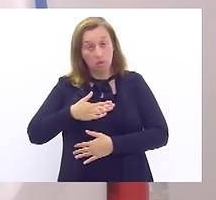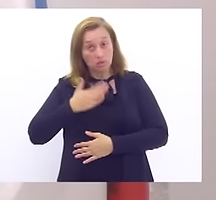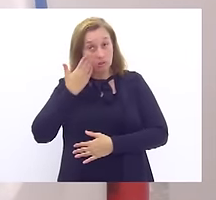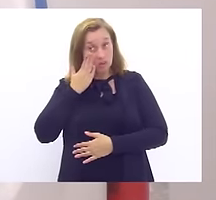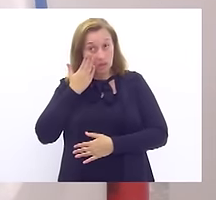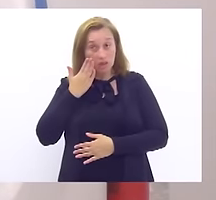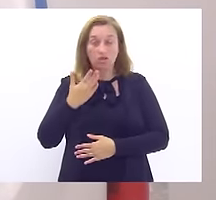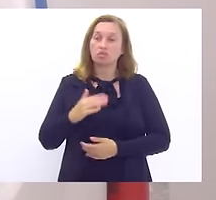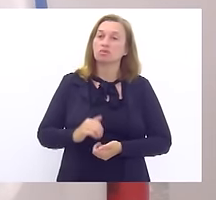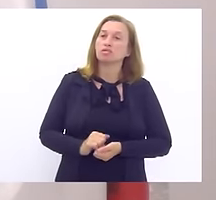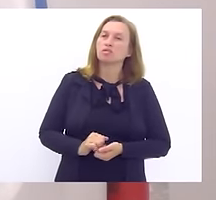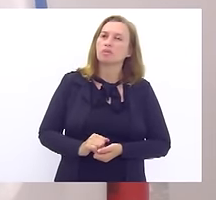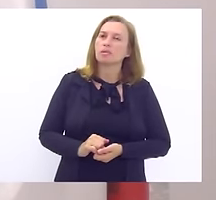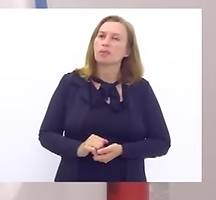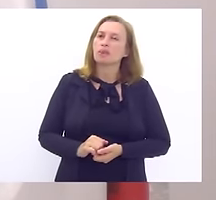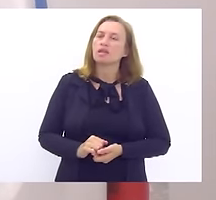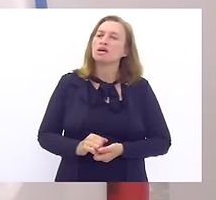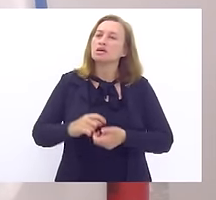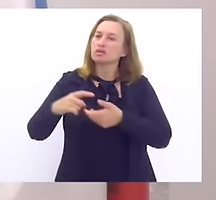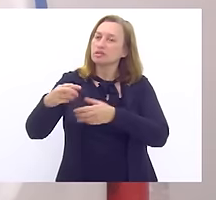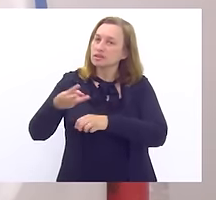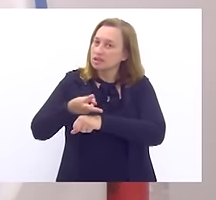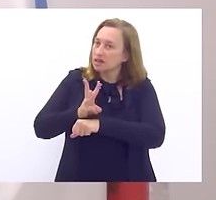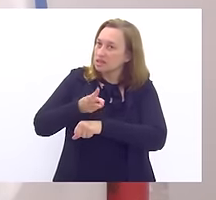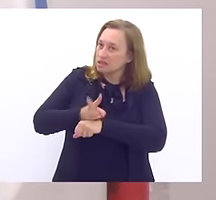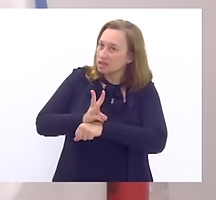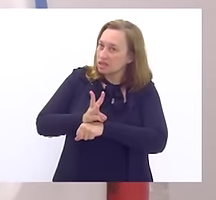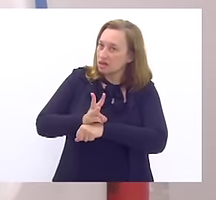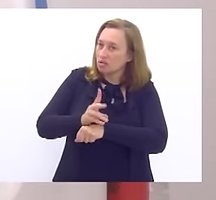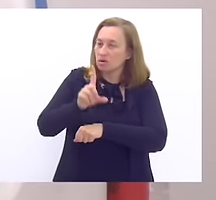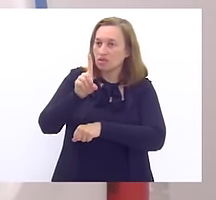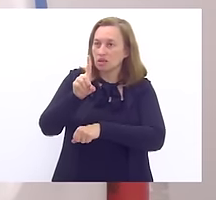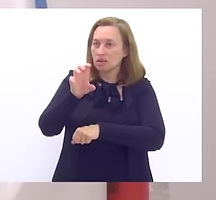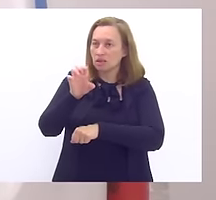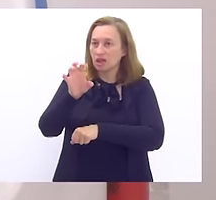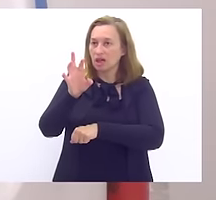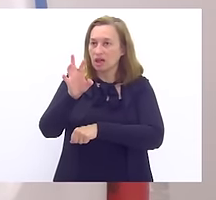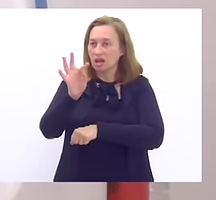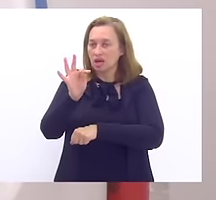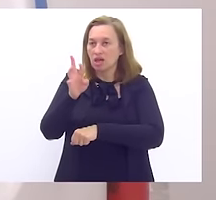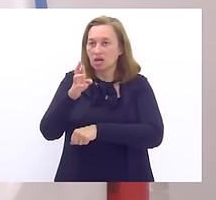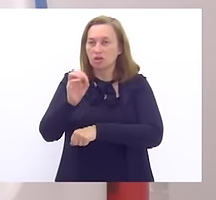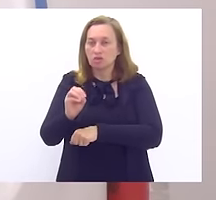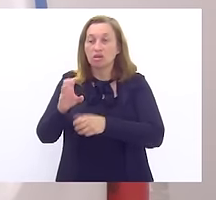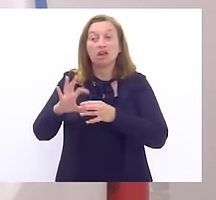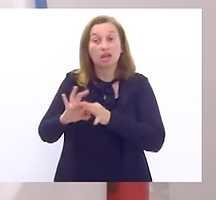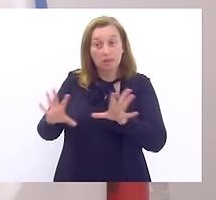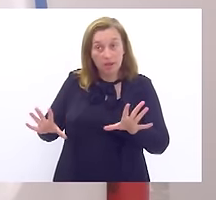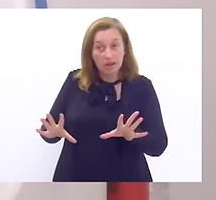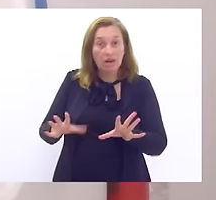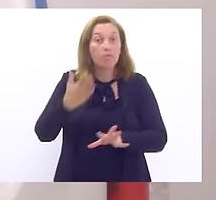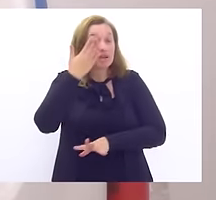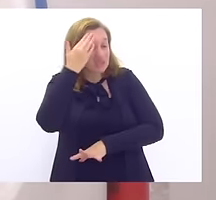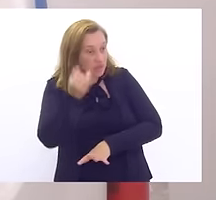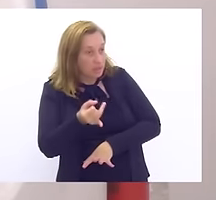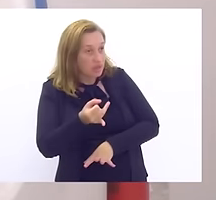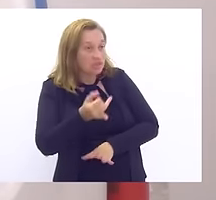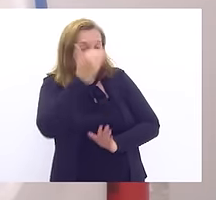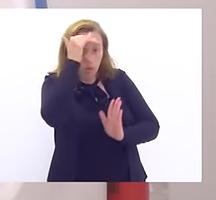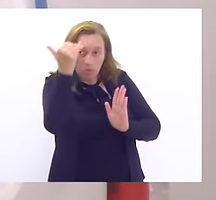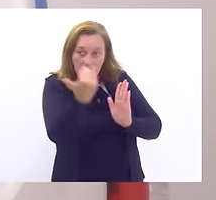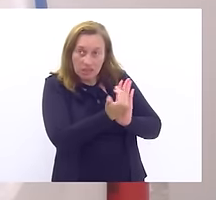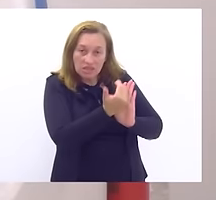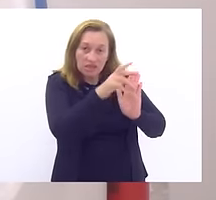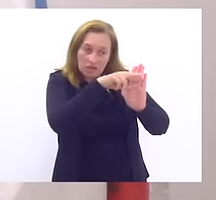que na hipótese de ser terceirizado o Detro tem que dar o aval a essa terceirização até para saber se estão sendo cumpridos